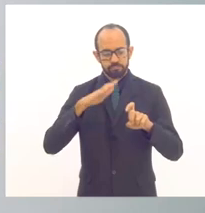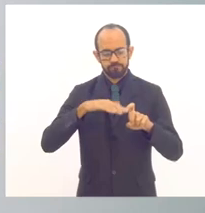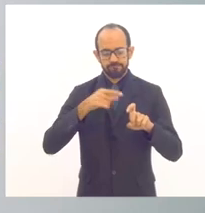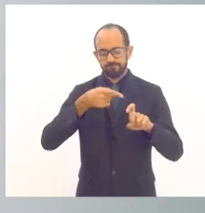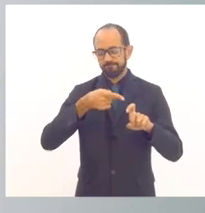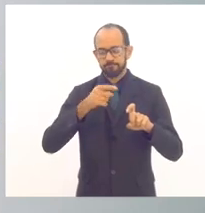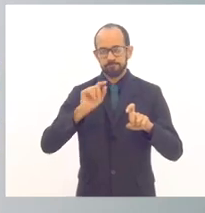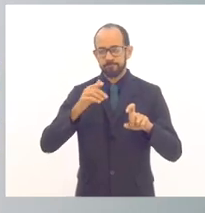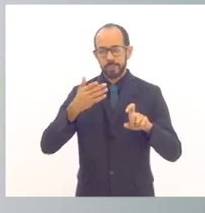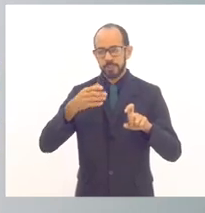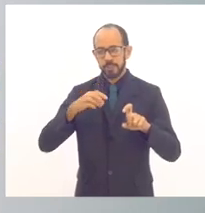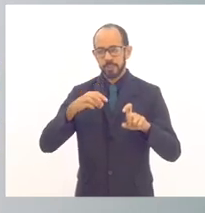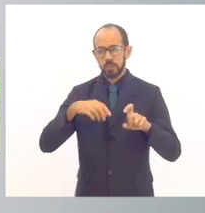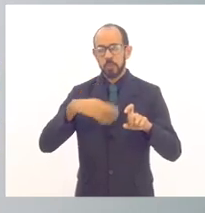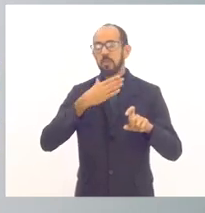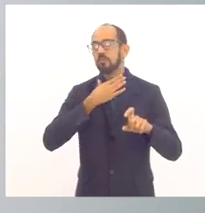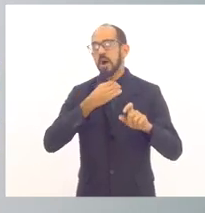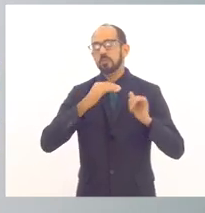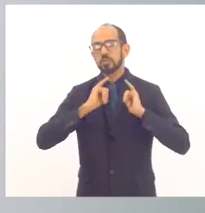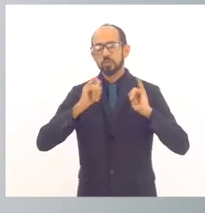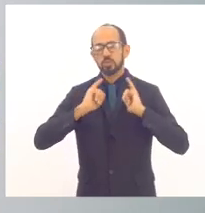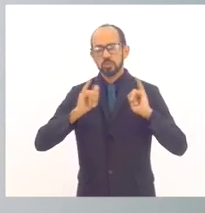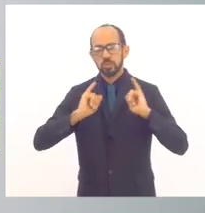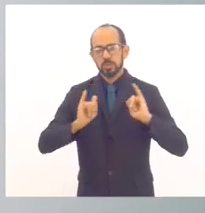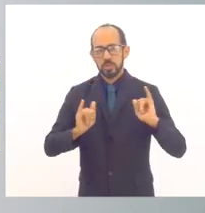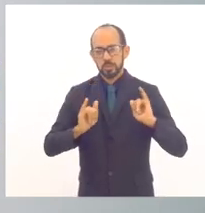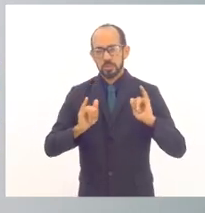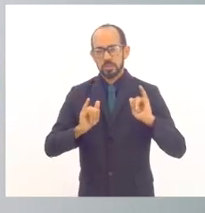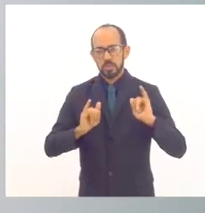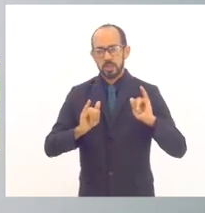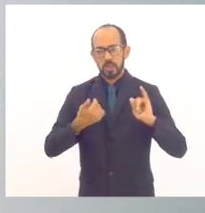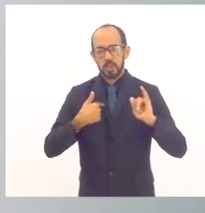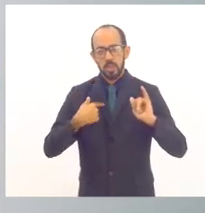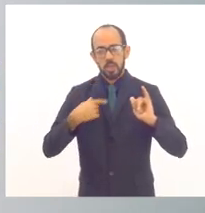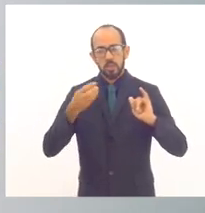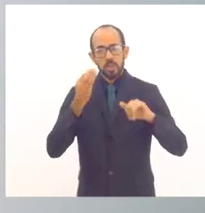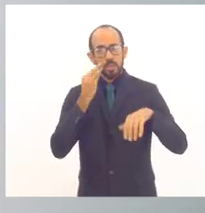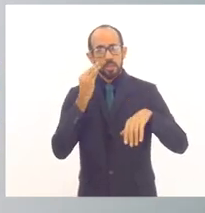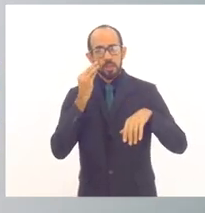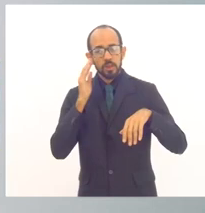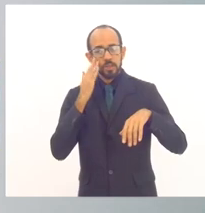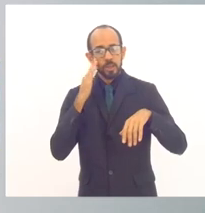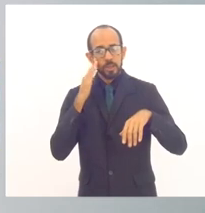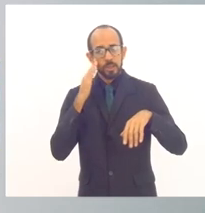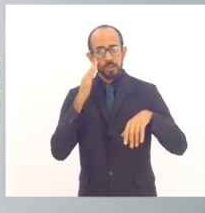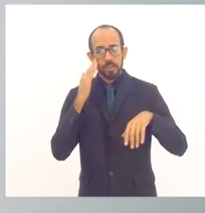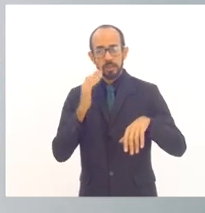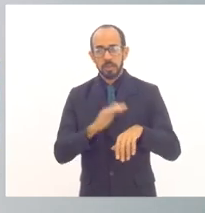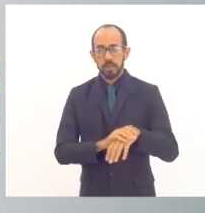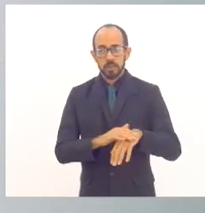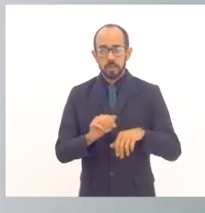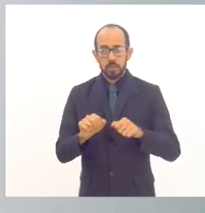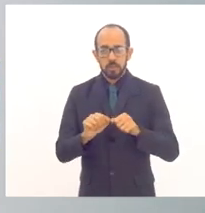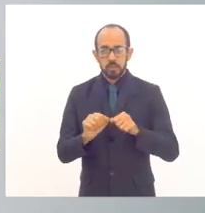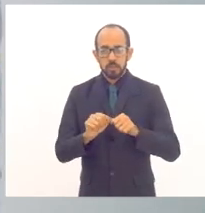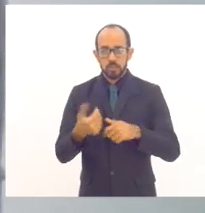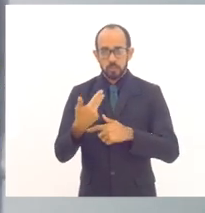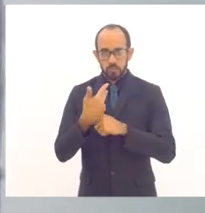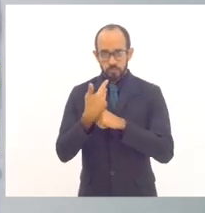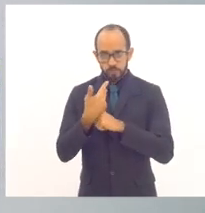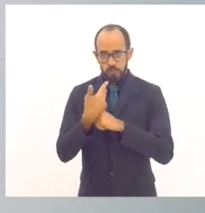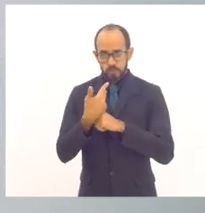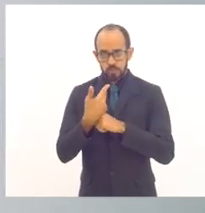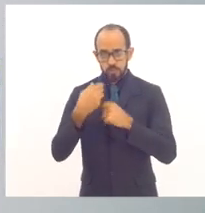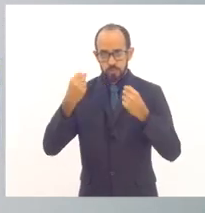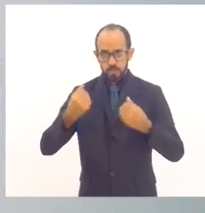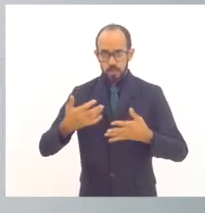Falaram até que eu falei falácias. Então, eu estou tentando entender até agora, que eu fiz um vídeo simplesmente falando isso que eu acabei de